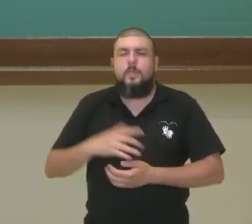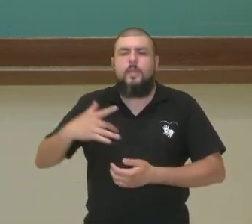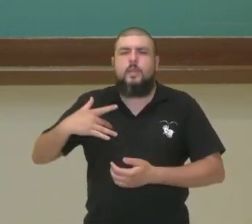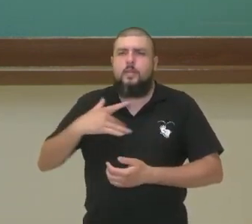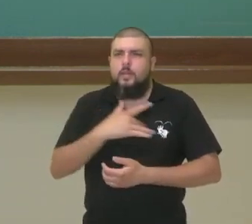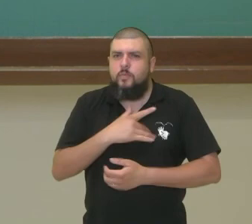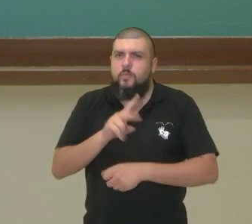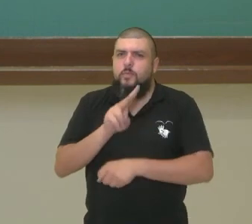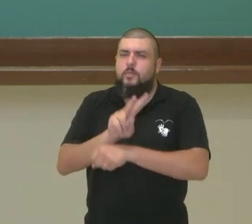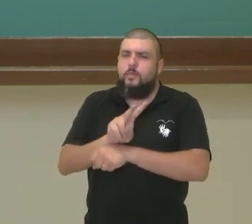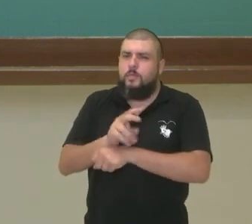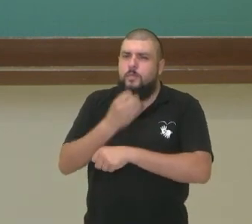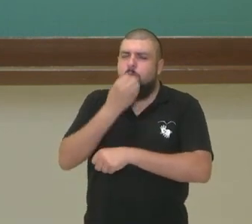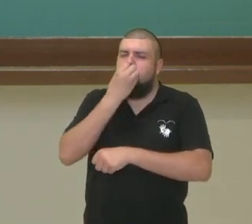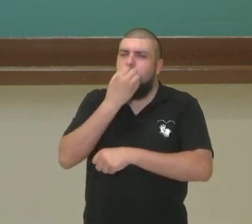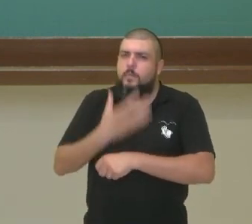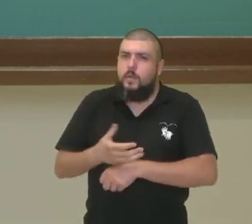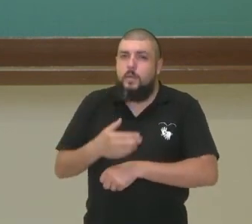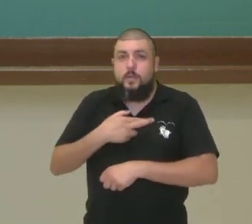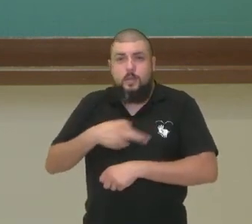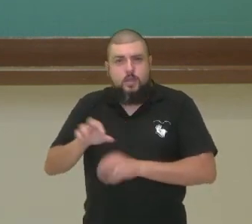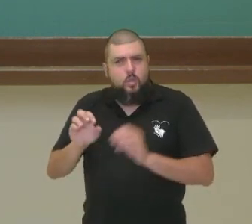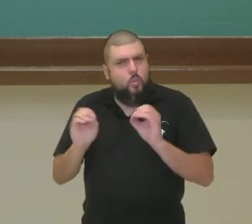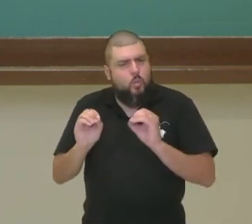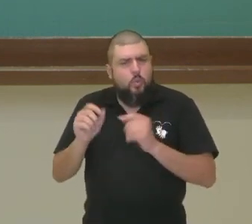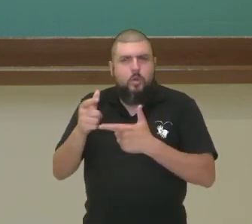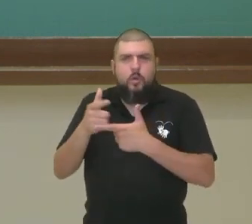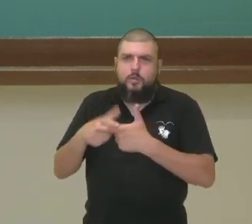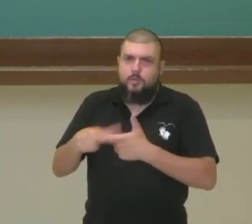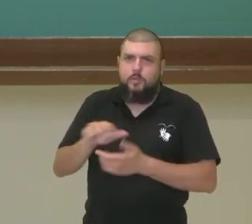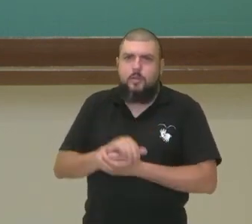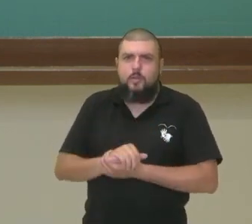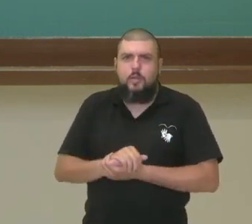bem para quem não tem religião, não esqueçam de